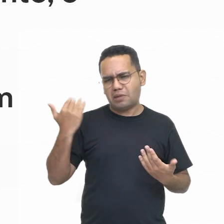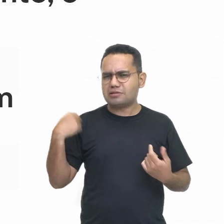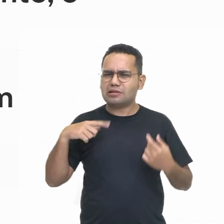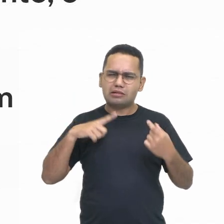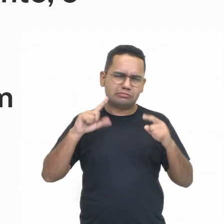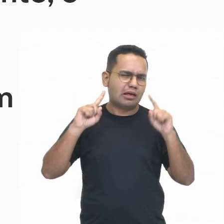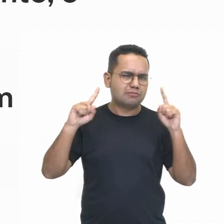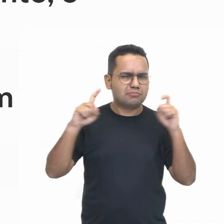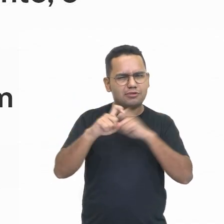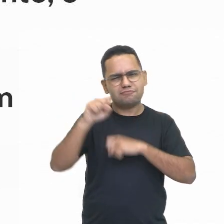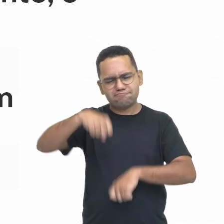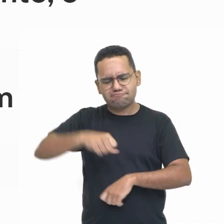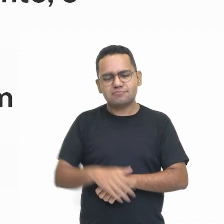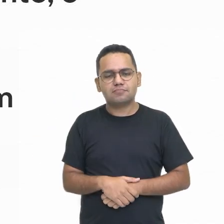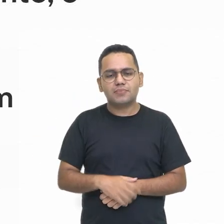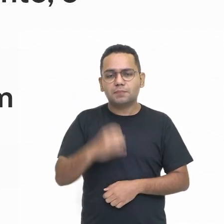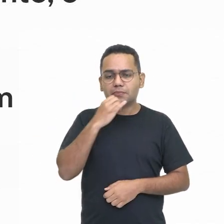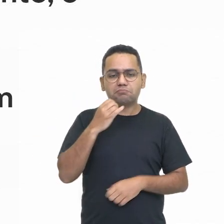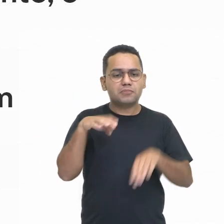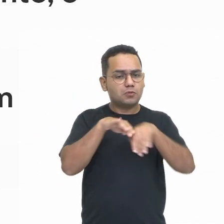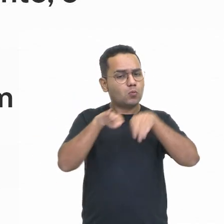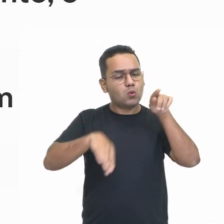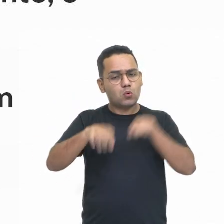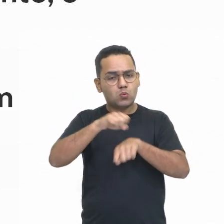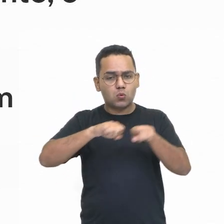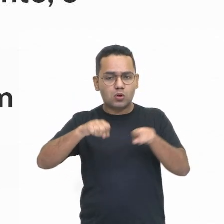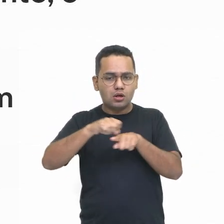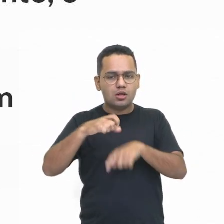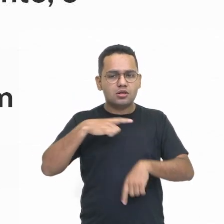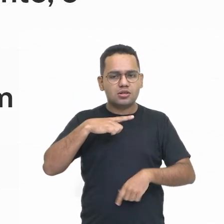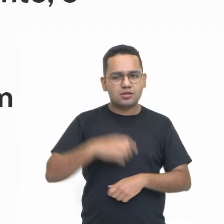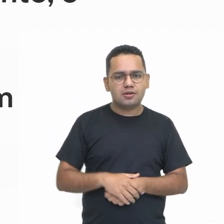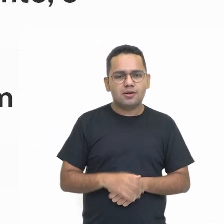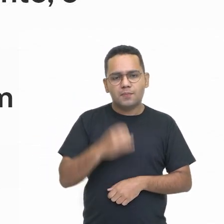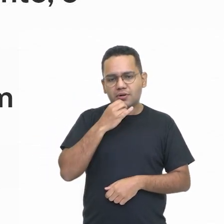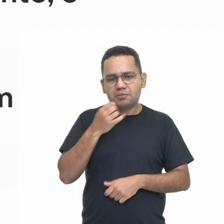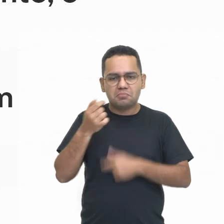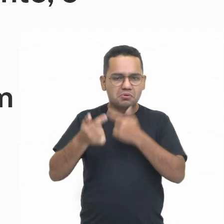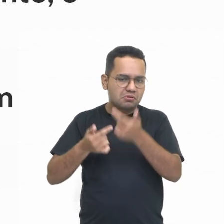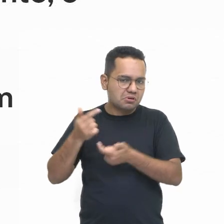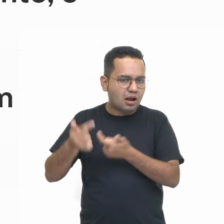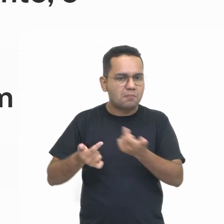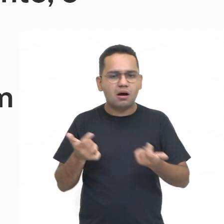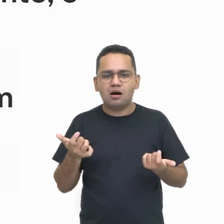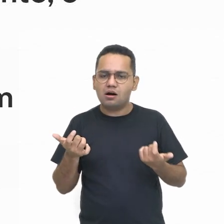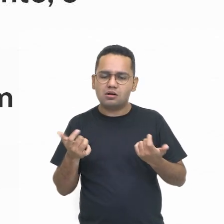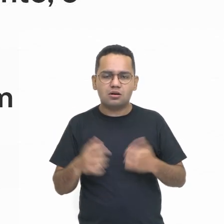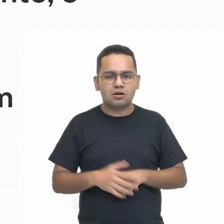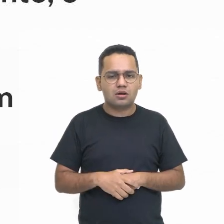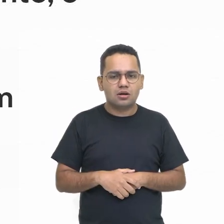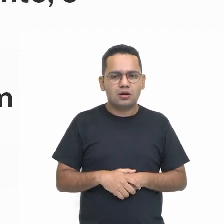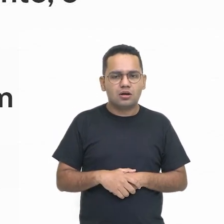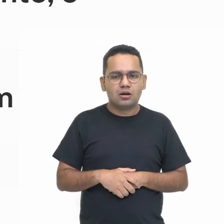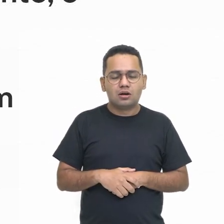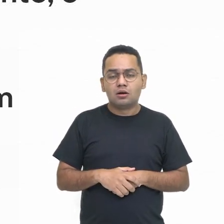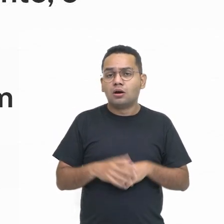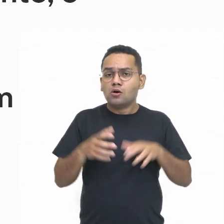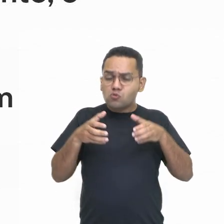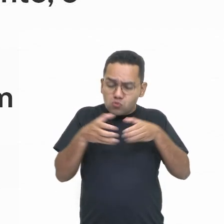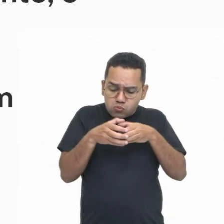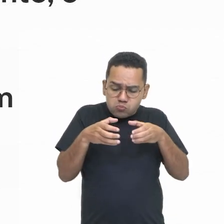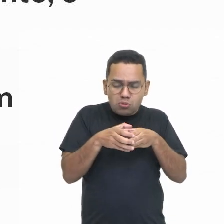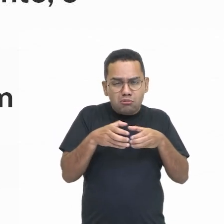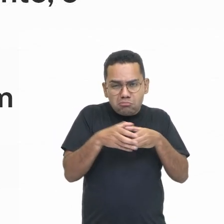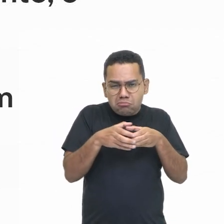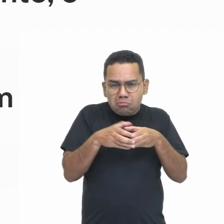desigualdade social, né, em cima do trabalho do escravizado, concentração de terras a